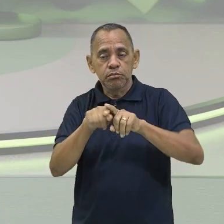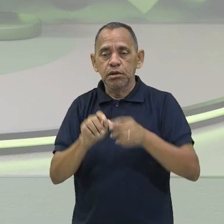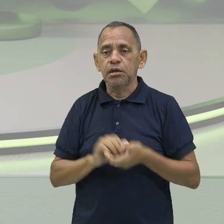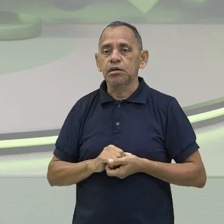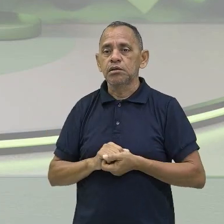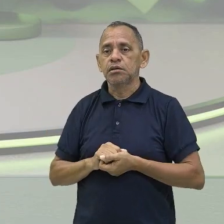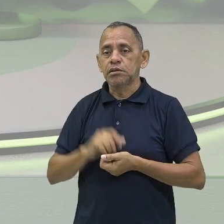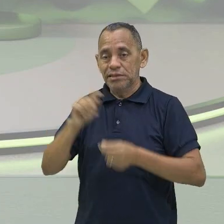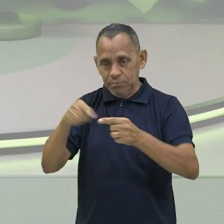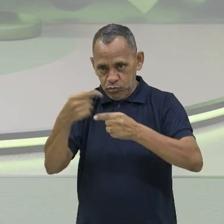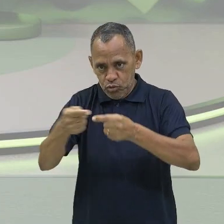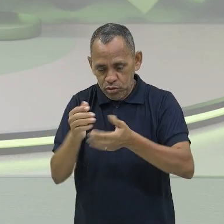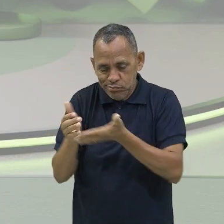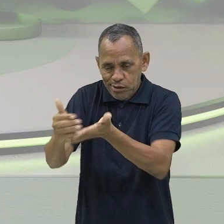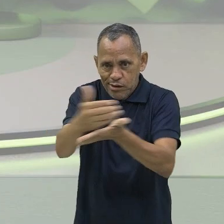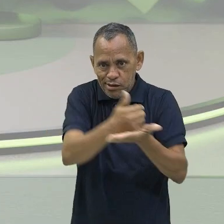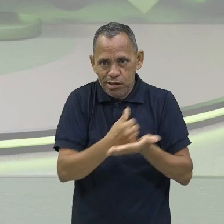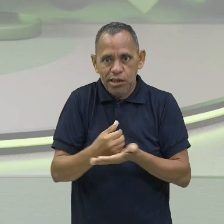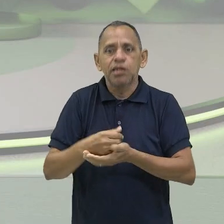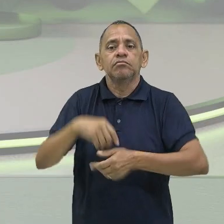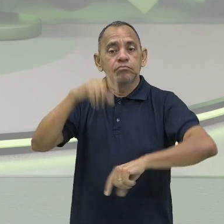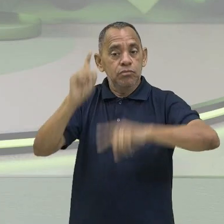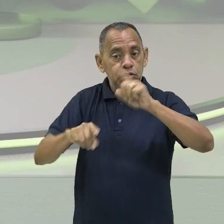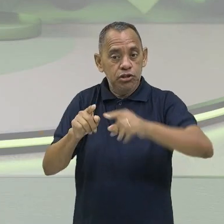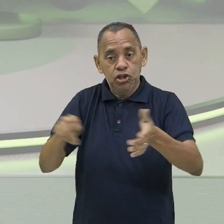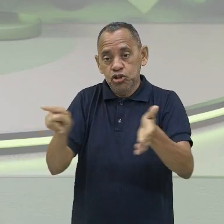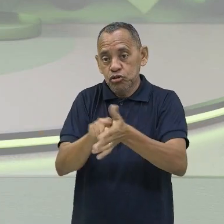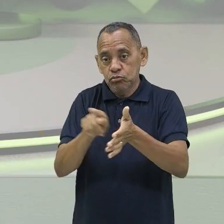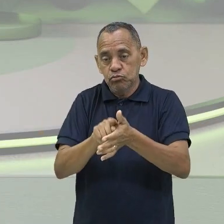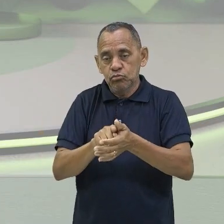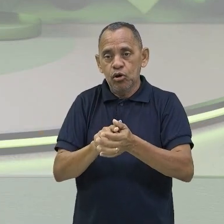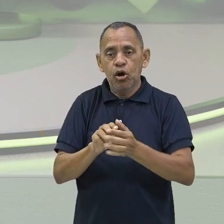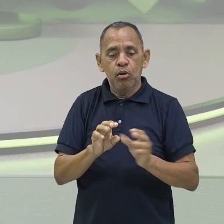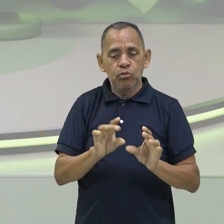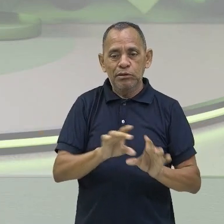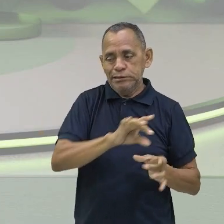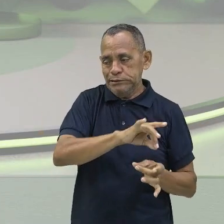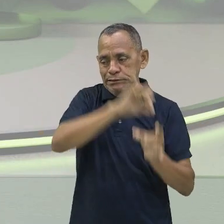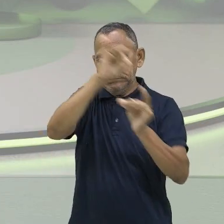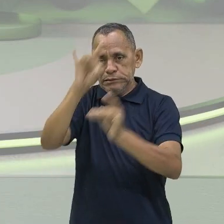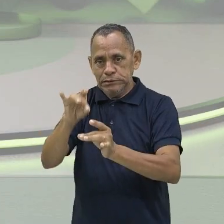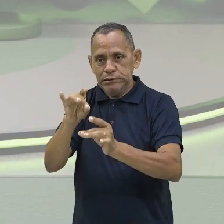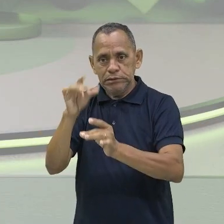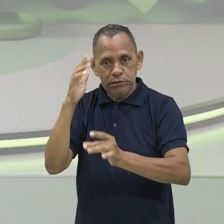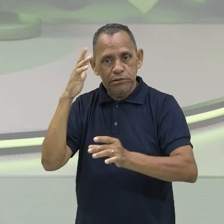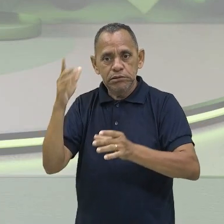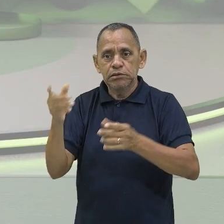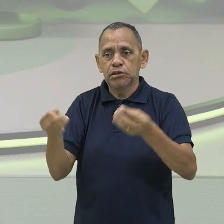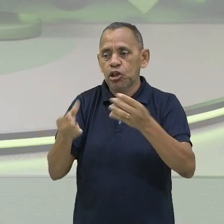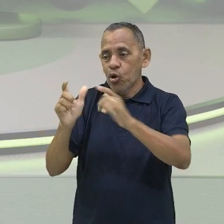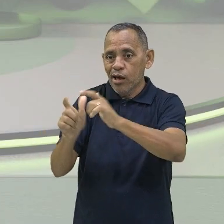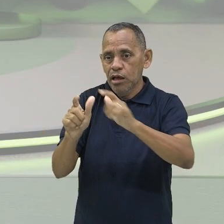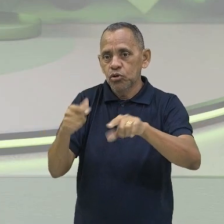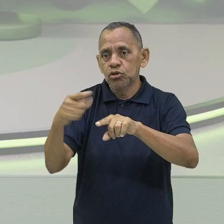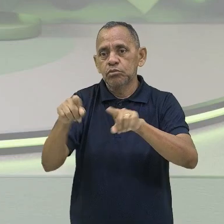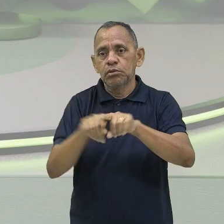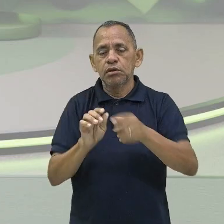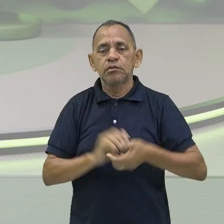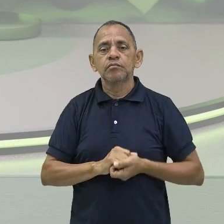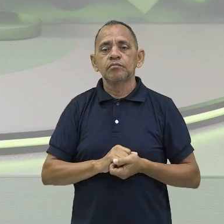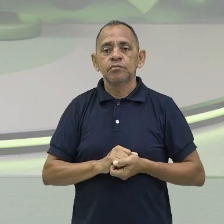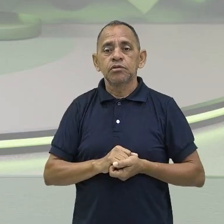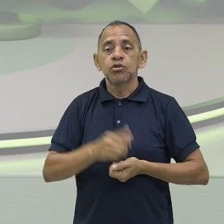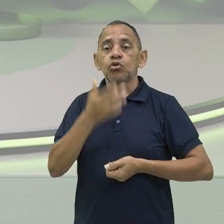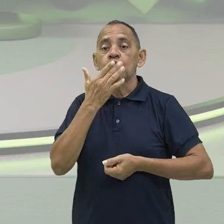como materiais valiosos, sendo destinados a outras situações. A lixeira de coloração marrom